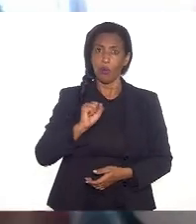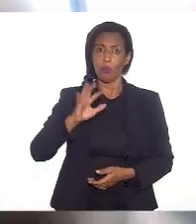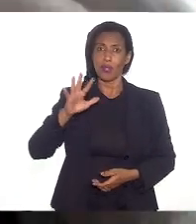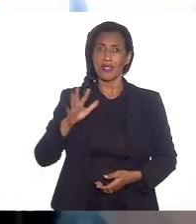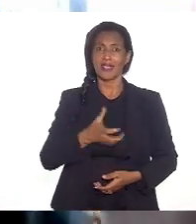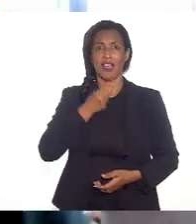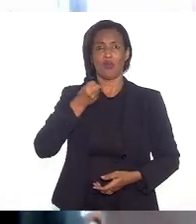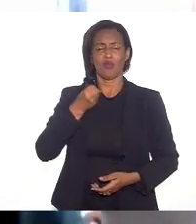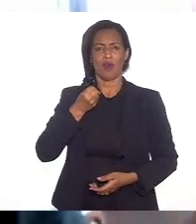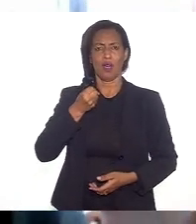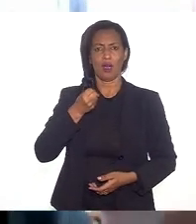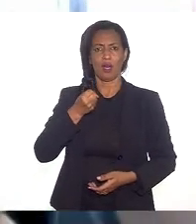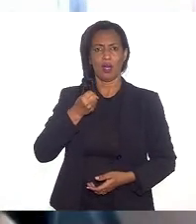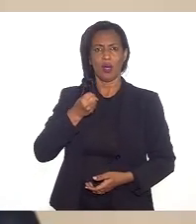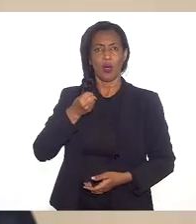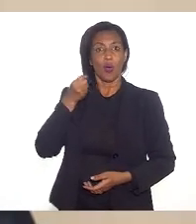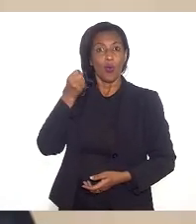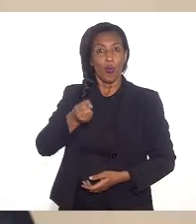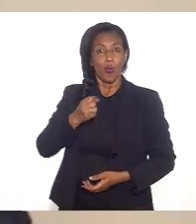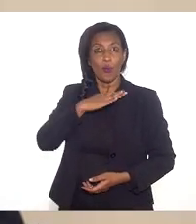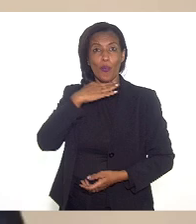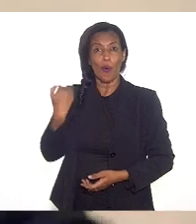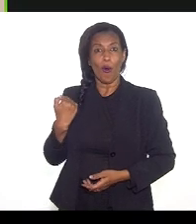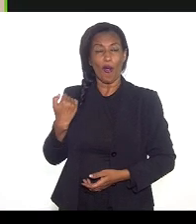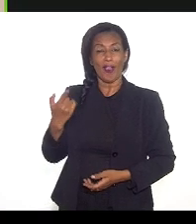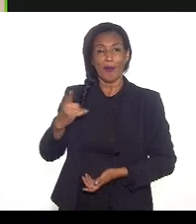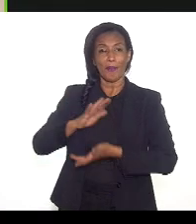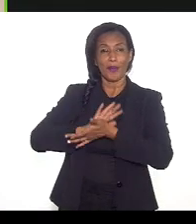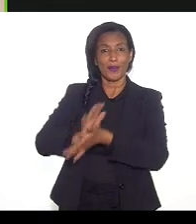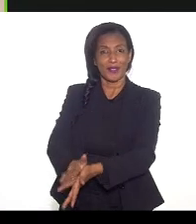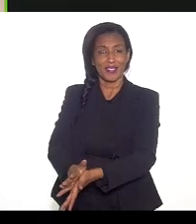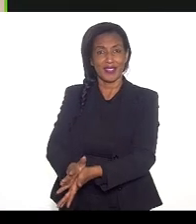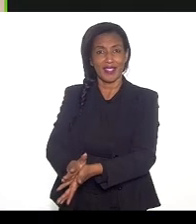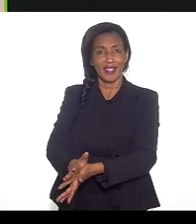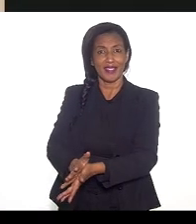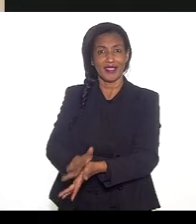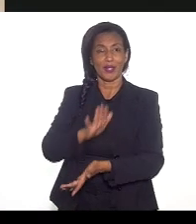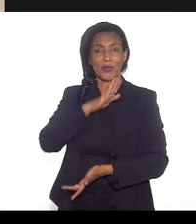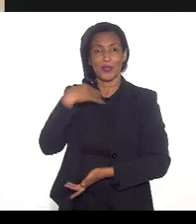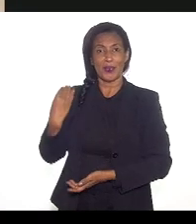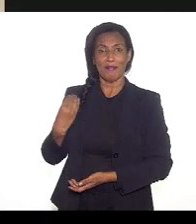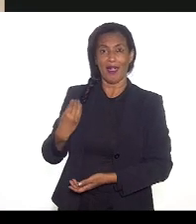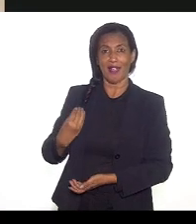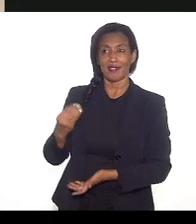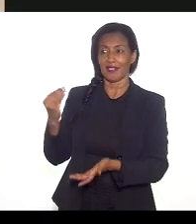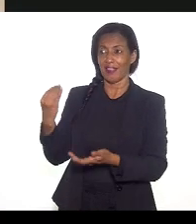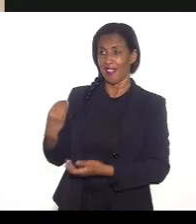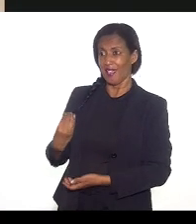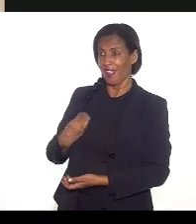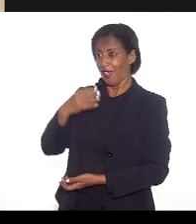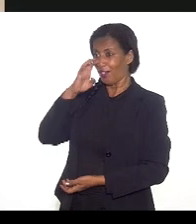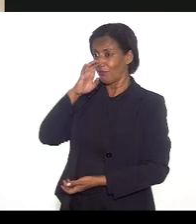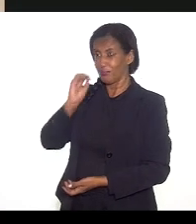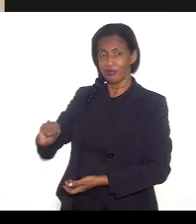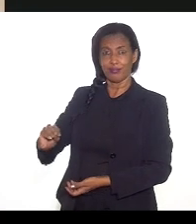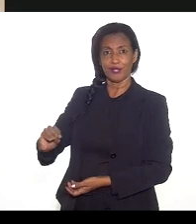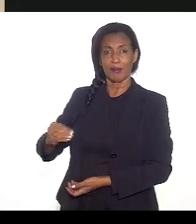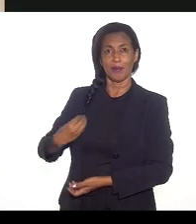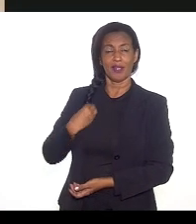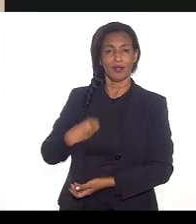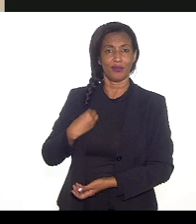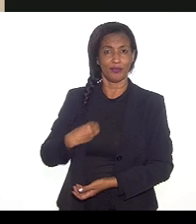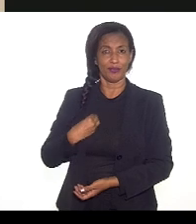mata é o preconceito, o que mata é a indiferença, o que mata é o desprezo pela vida, que, infelizmente, campeia no